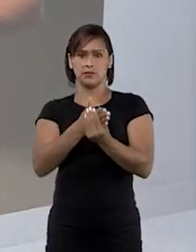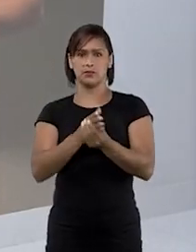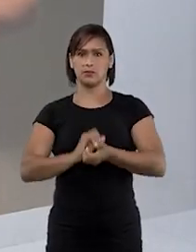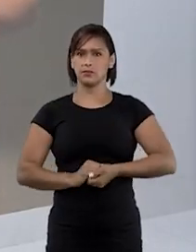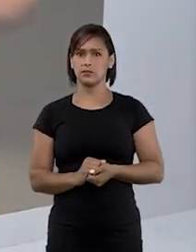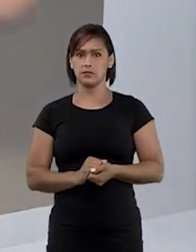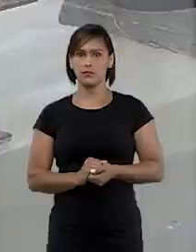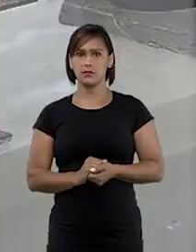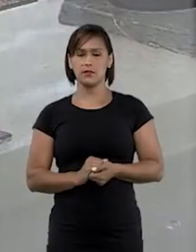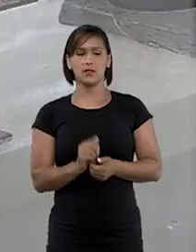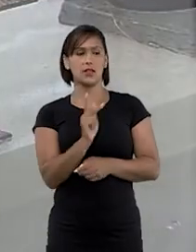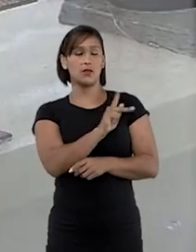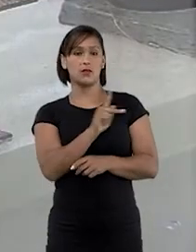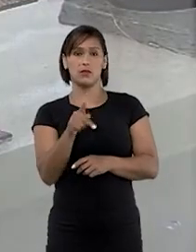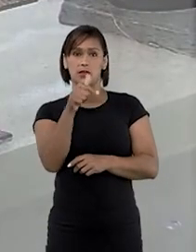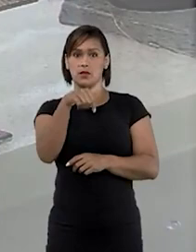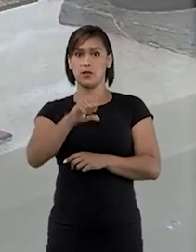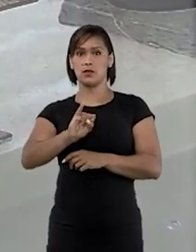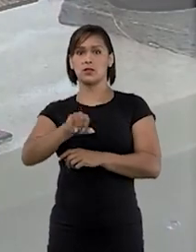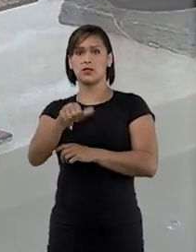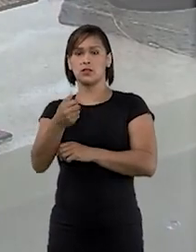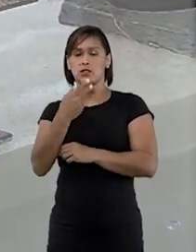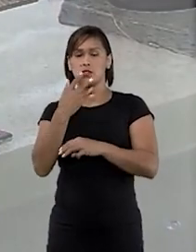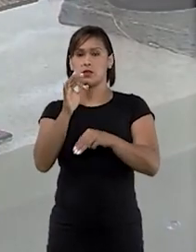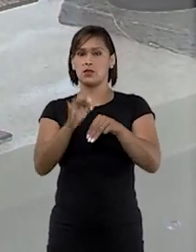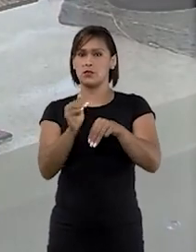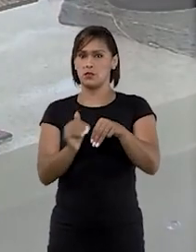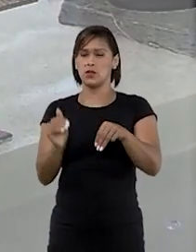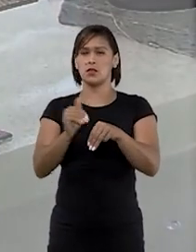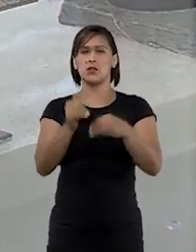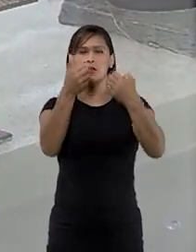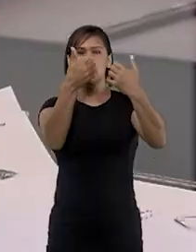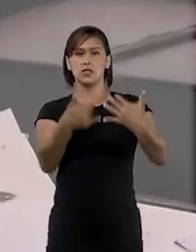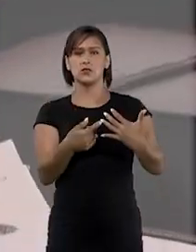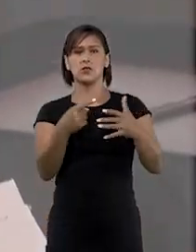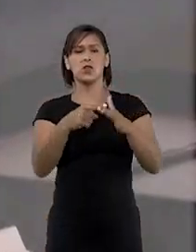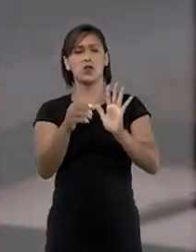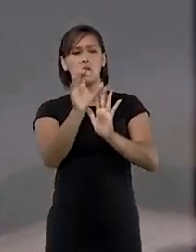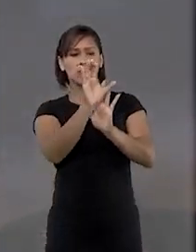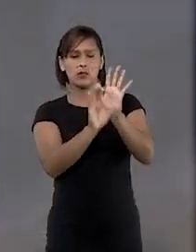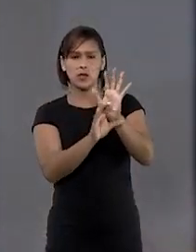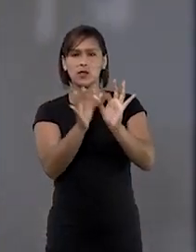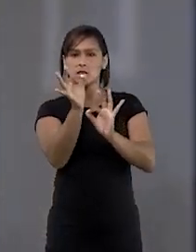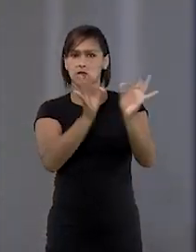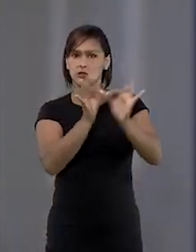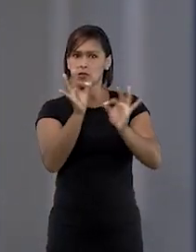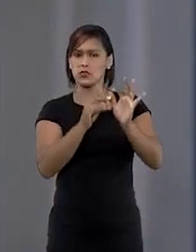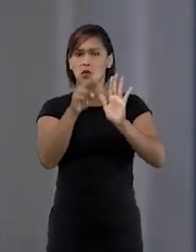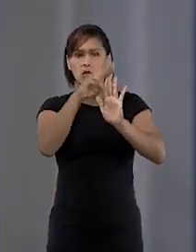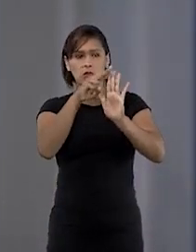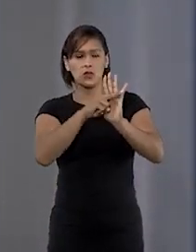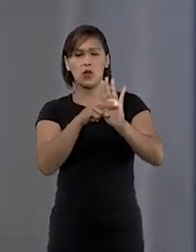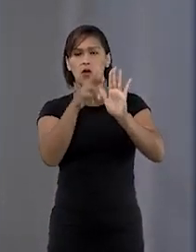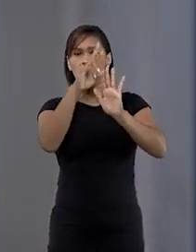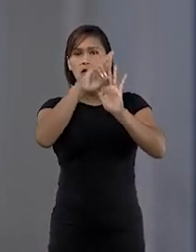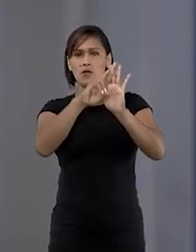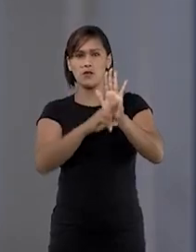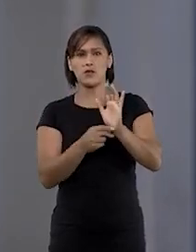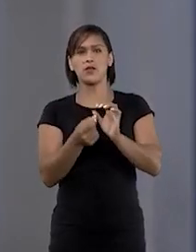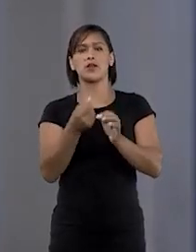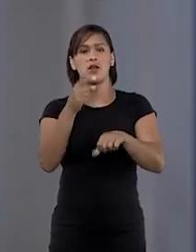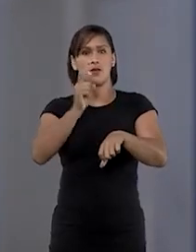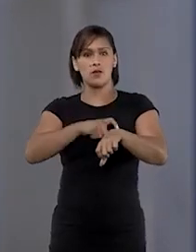dos processos o presidente do STJ Ministro Humberto Martins editou uma instrução normativa que